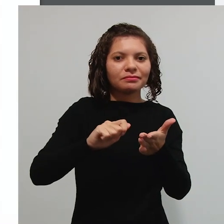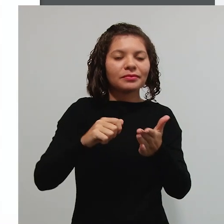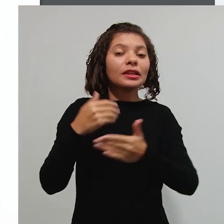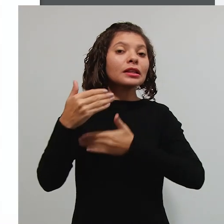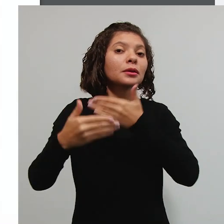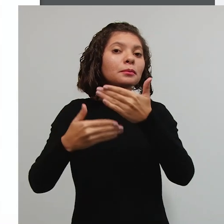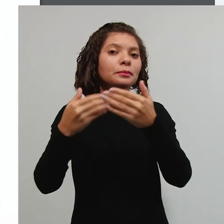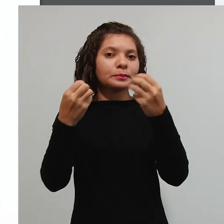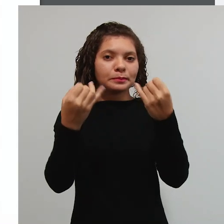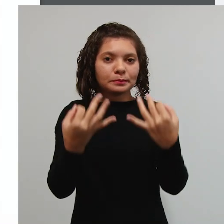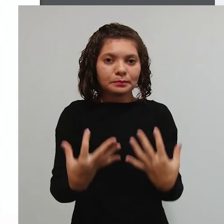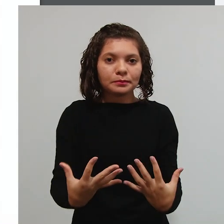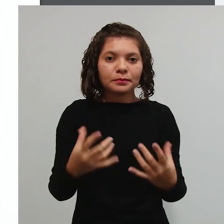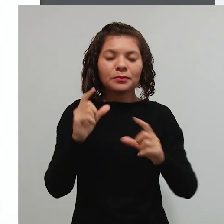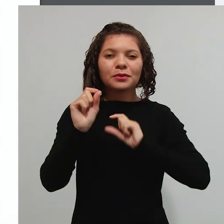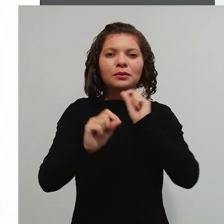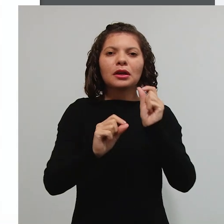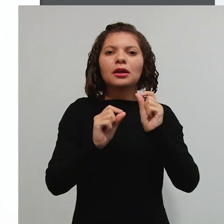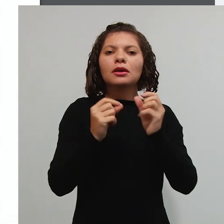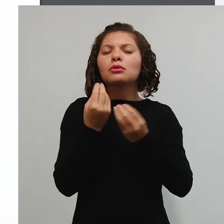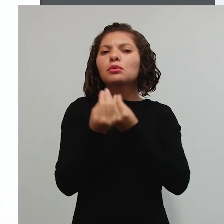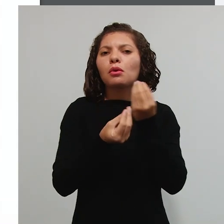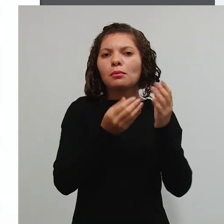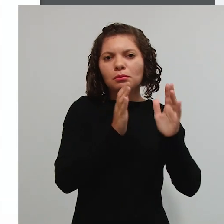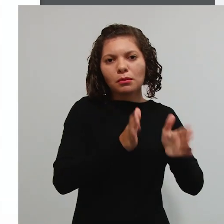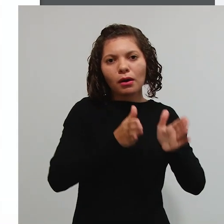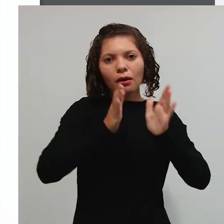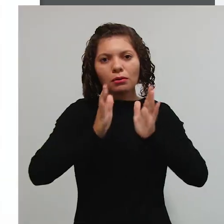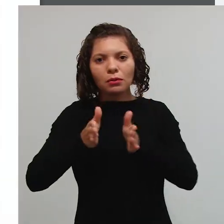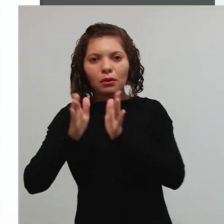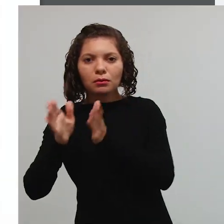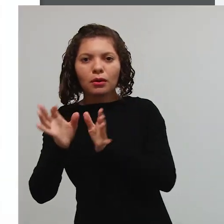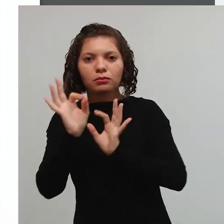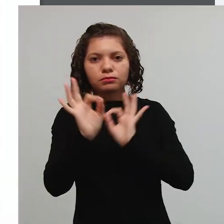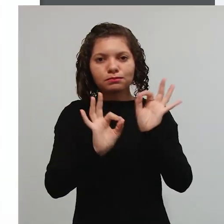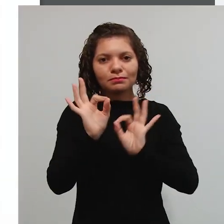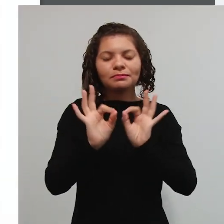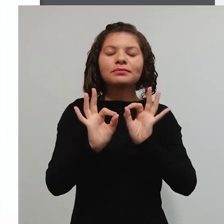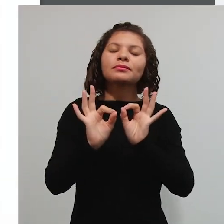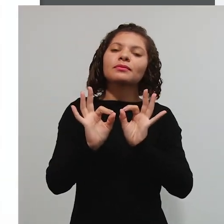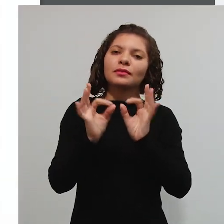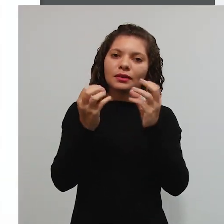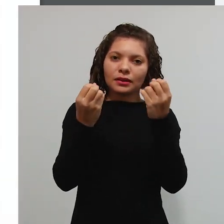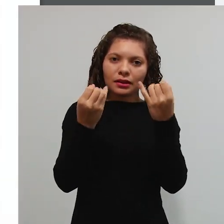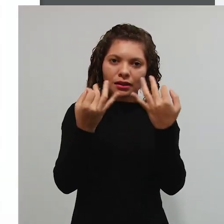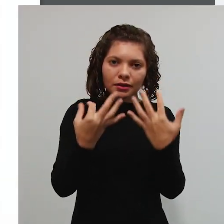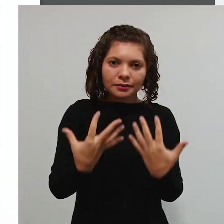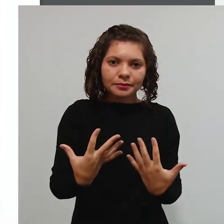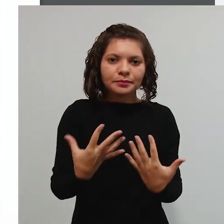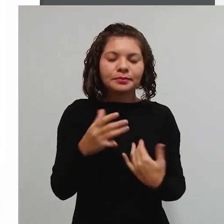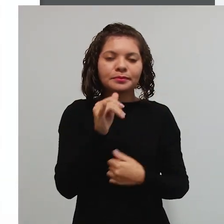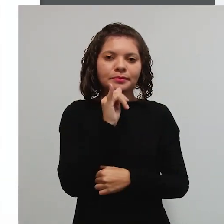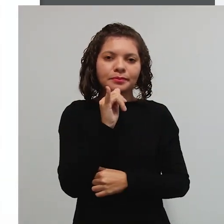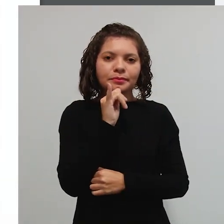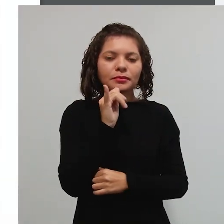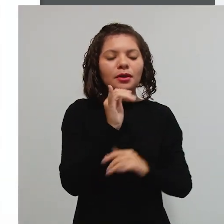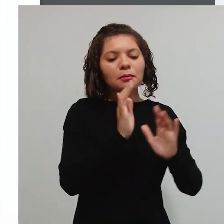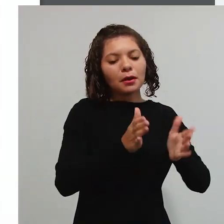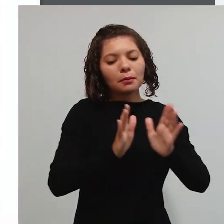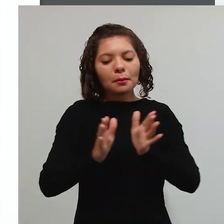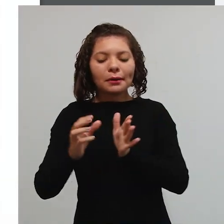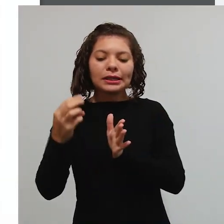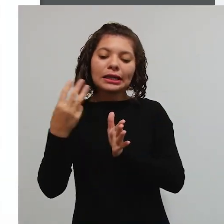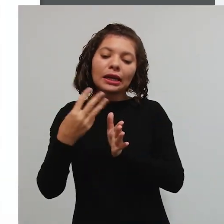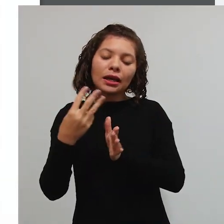é a organização do portfólio. Então, este portfólio está organizado em 3 seções,